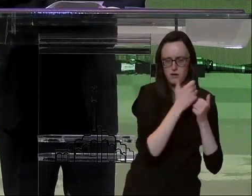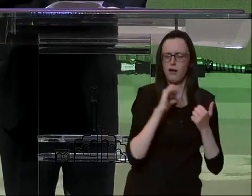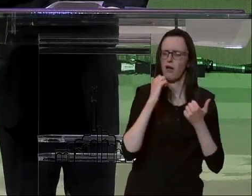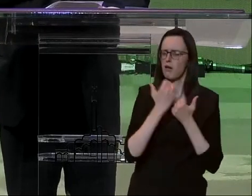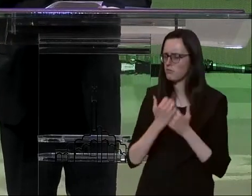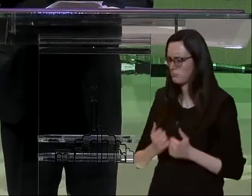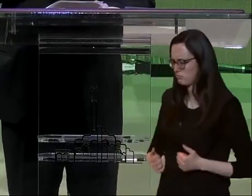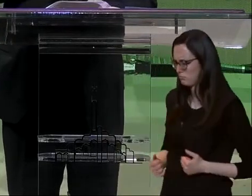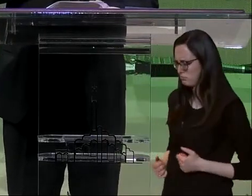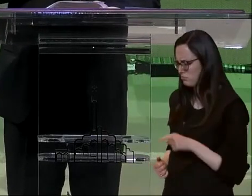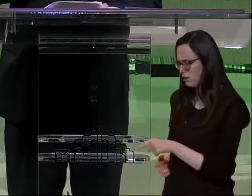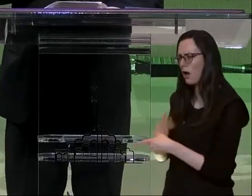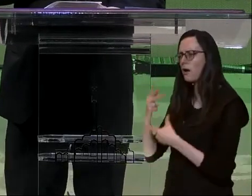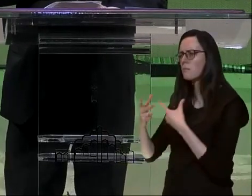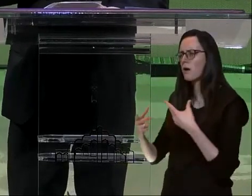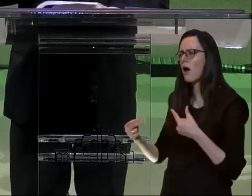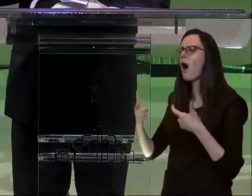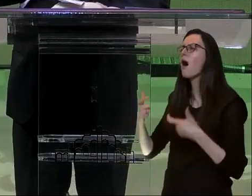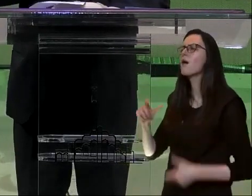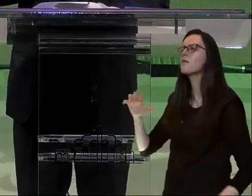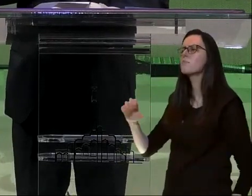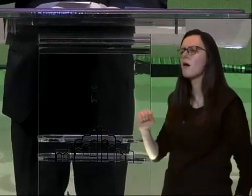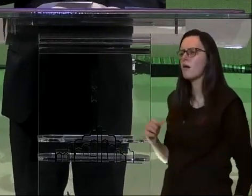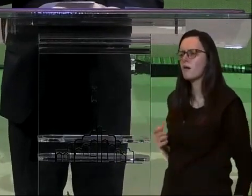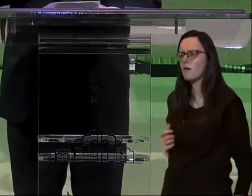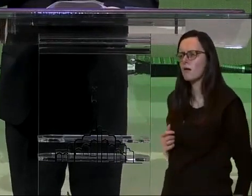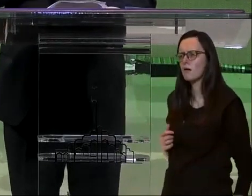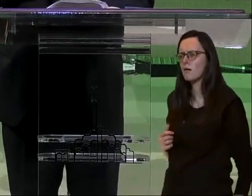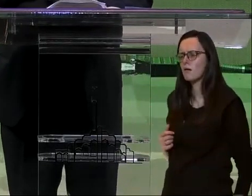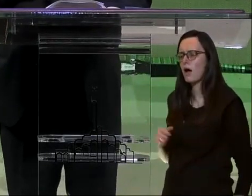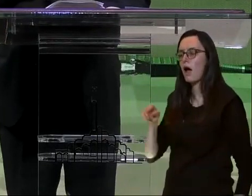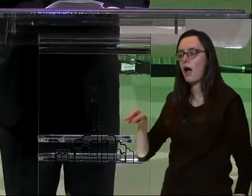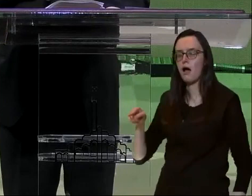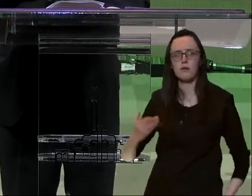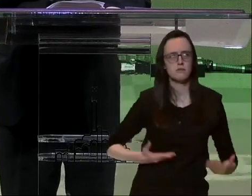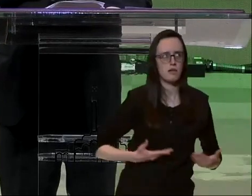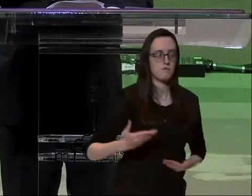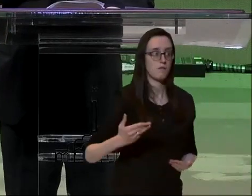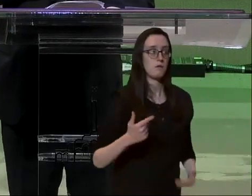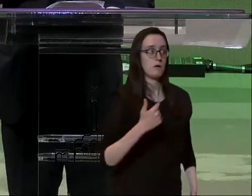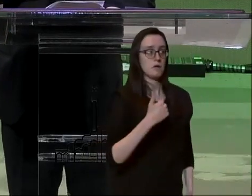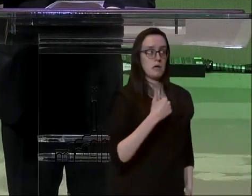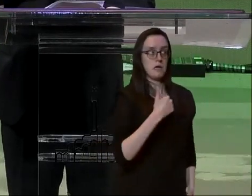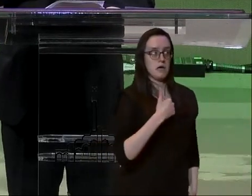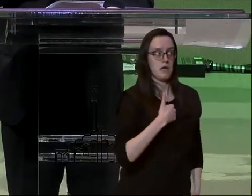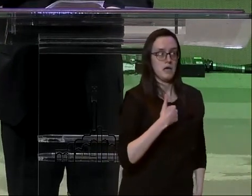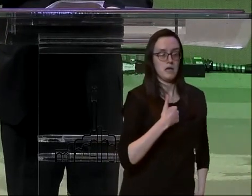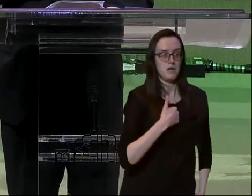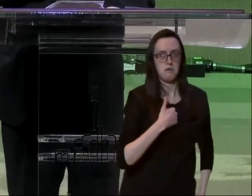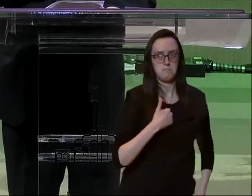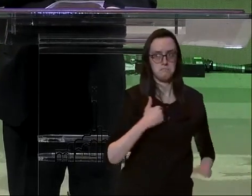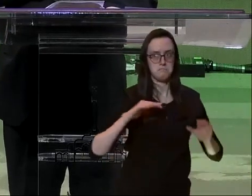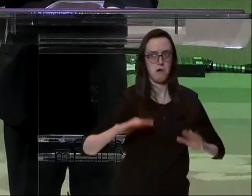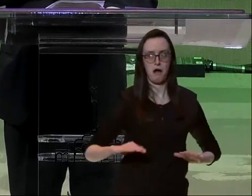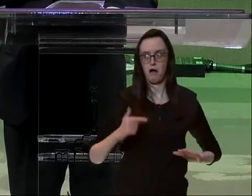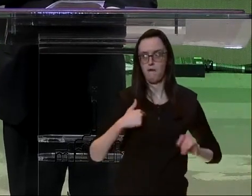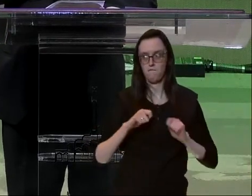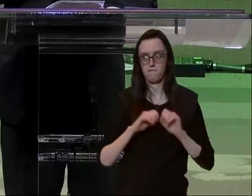Perguntou-lhe Eliseu: de onde vens, Geazi? Respondeu ele: teu servo não foi a parte